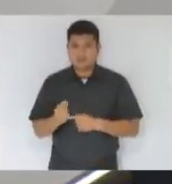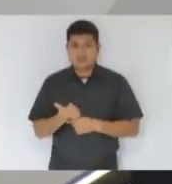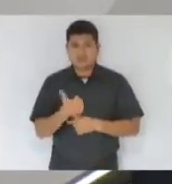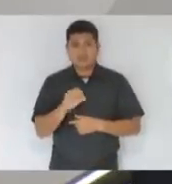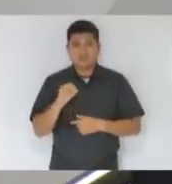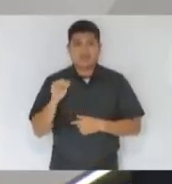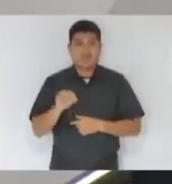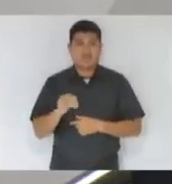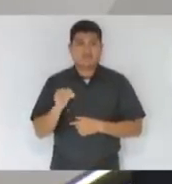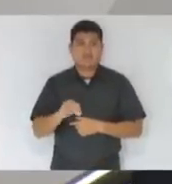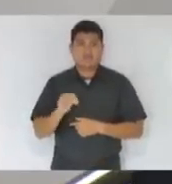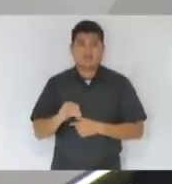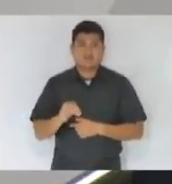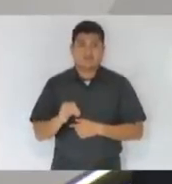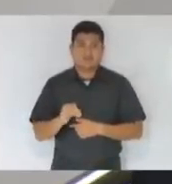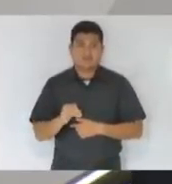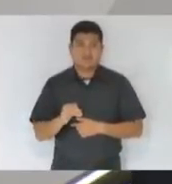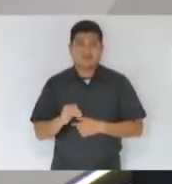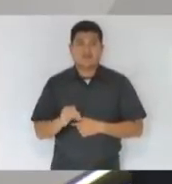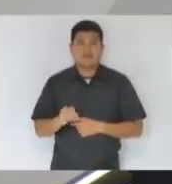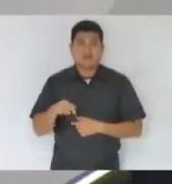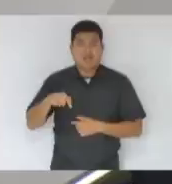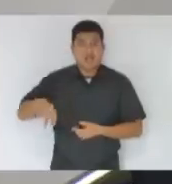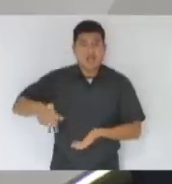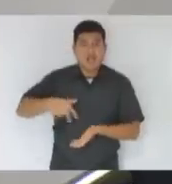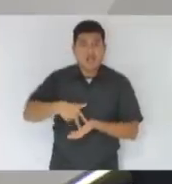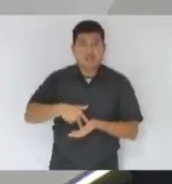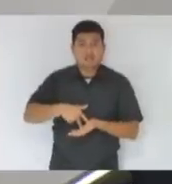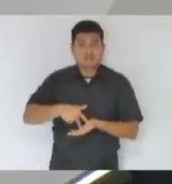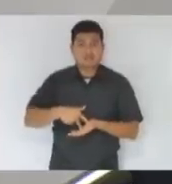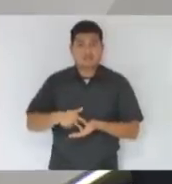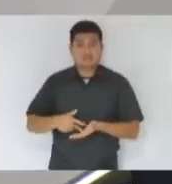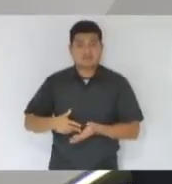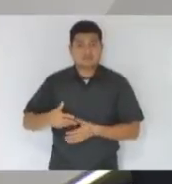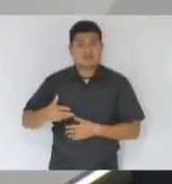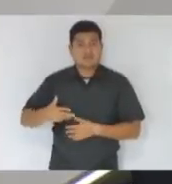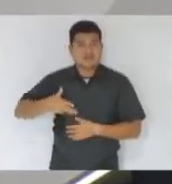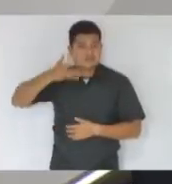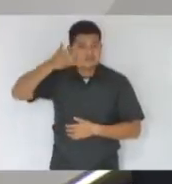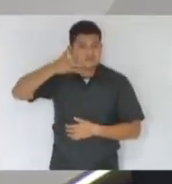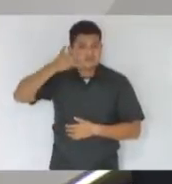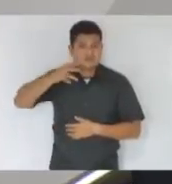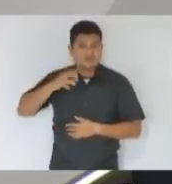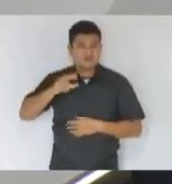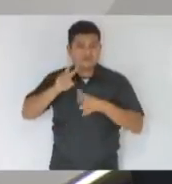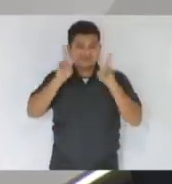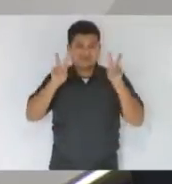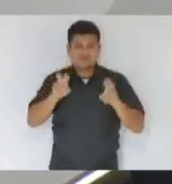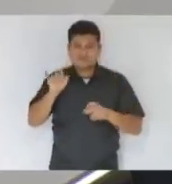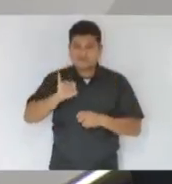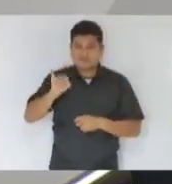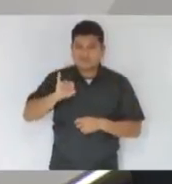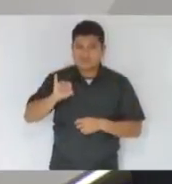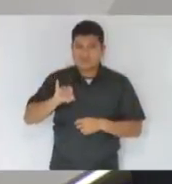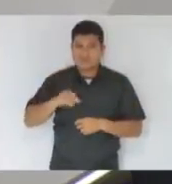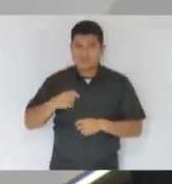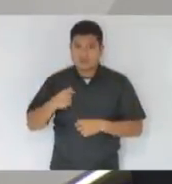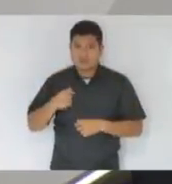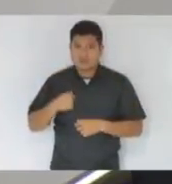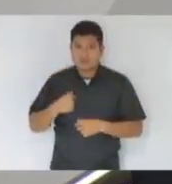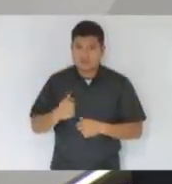10 minutos sagrados dele aqui na tribuna para falar da minha Itajaí. Ele usava o microfone e ele dizia assim: